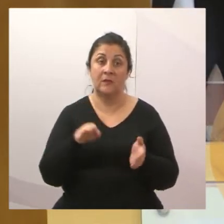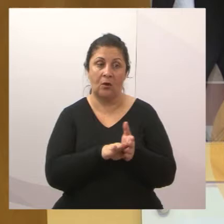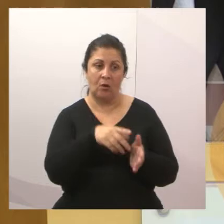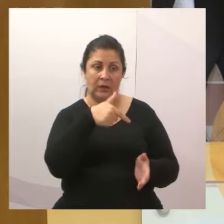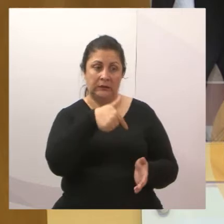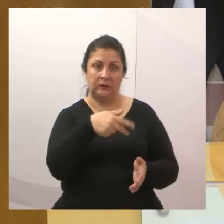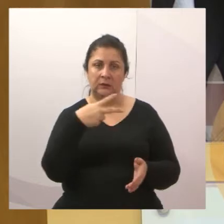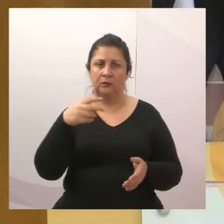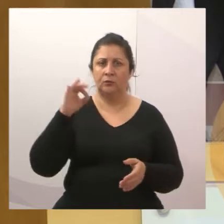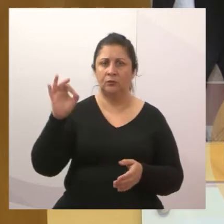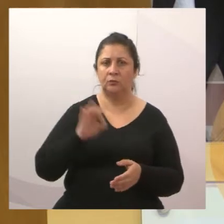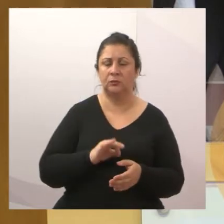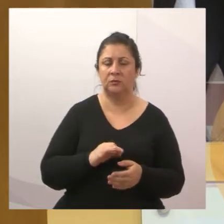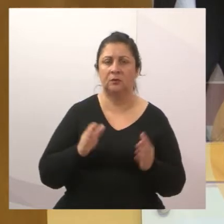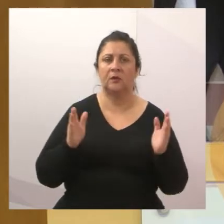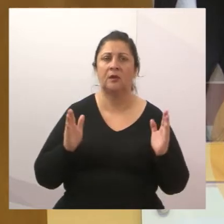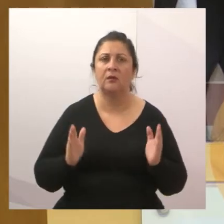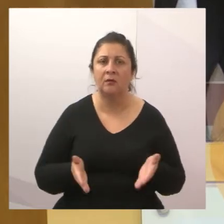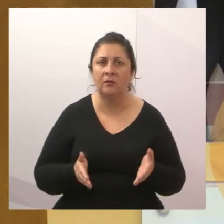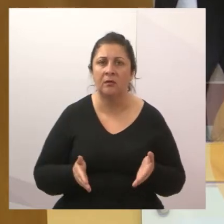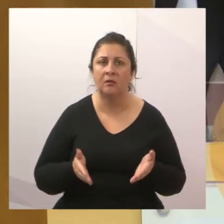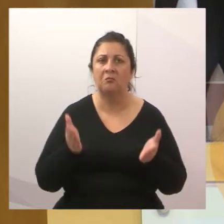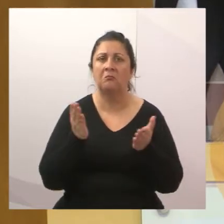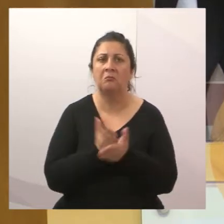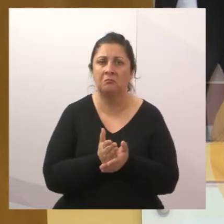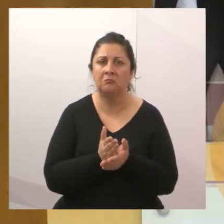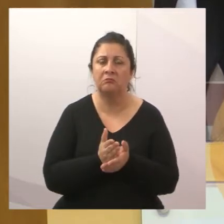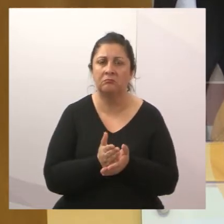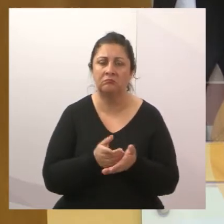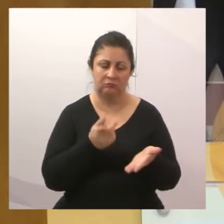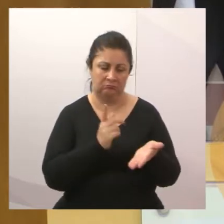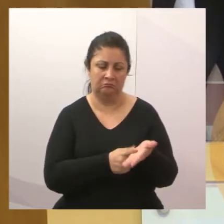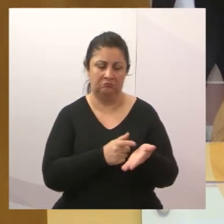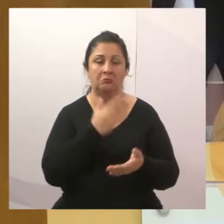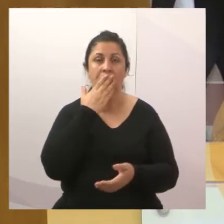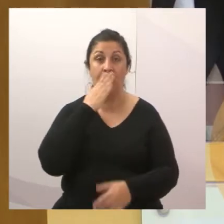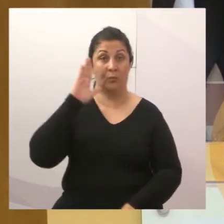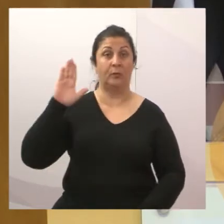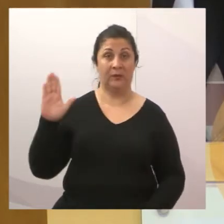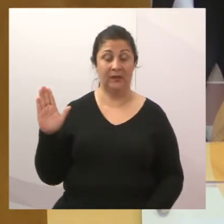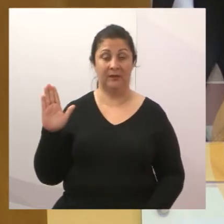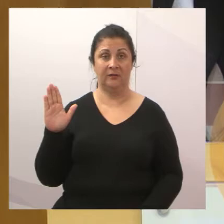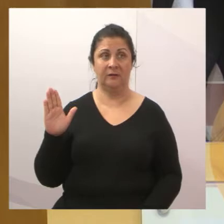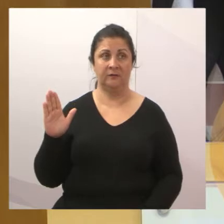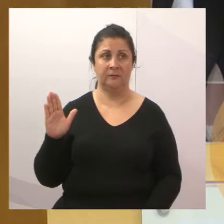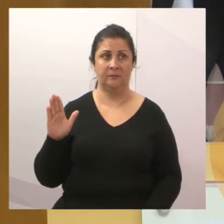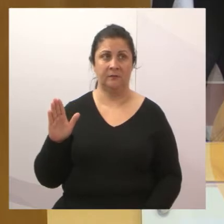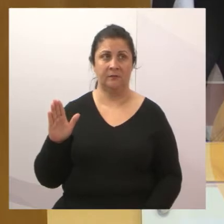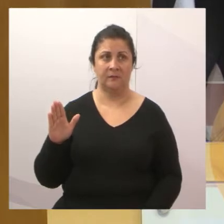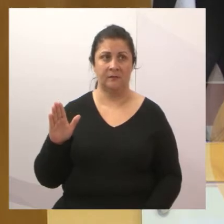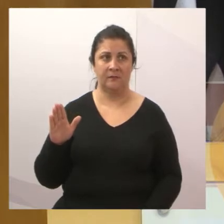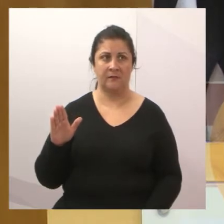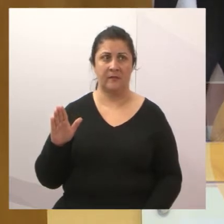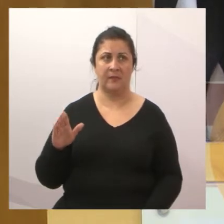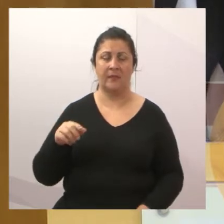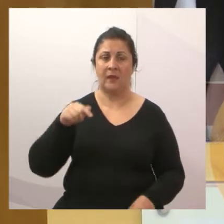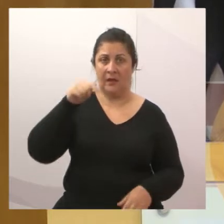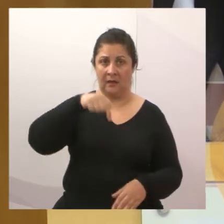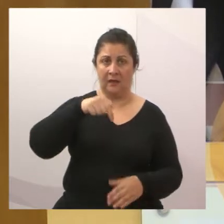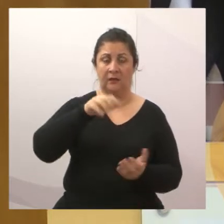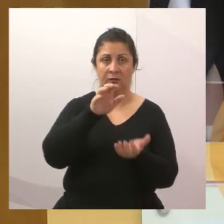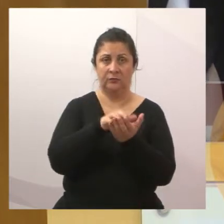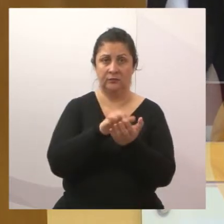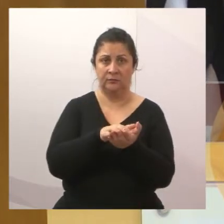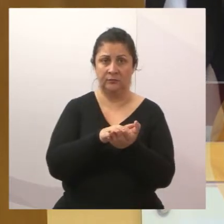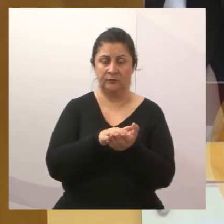72%. E agora está aqui também, no programa de governo do prefeito Isaías, que iria deixar no fim